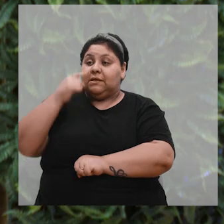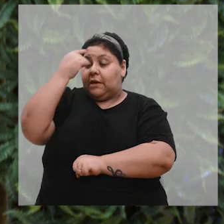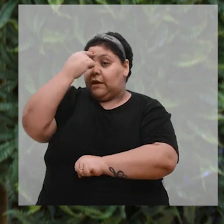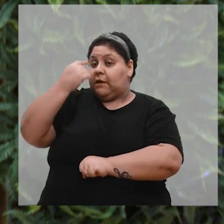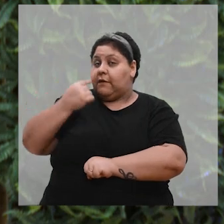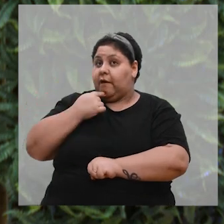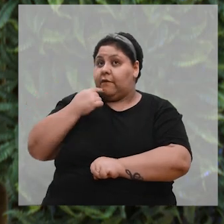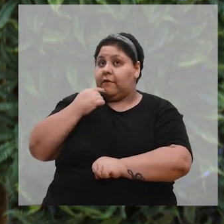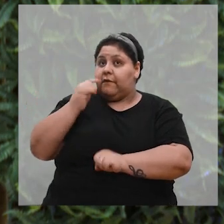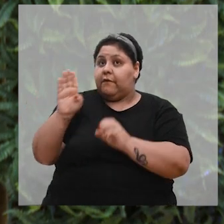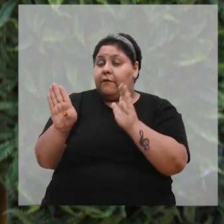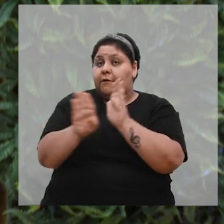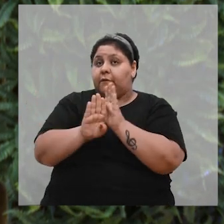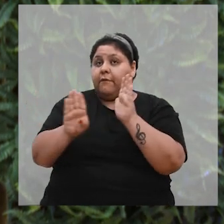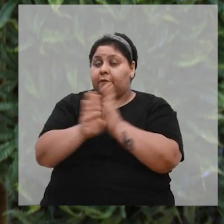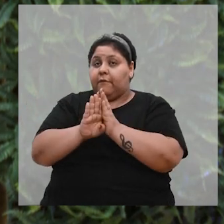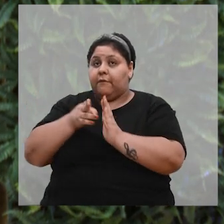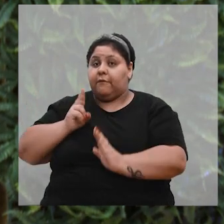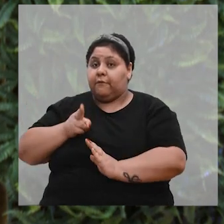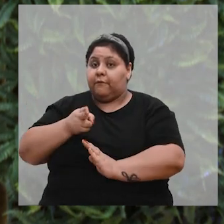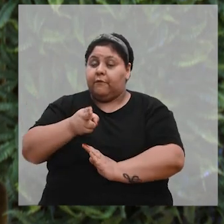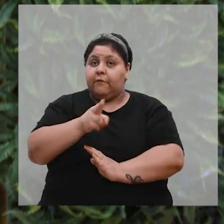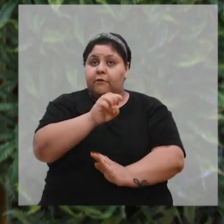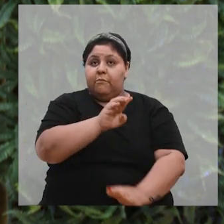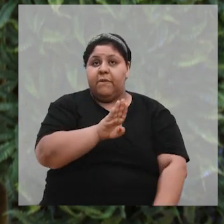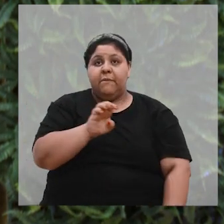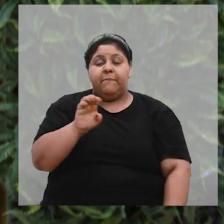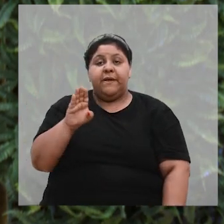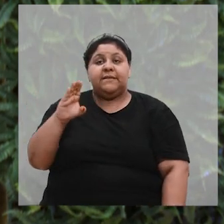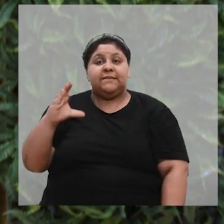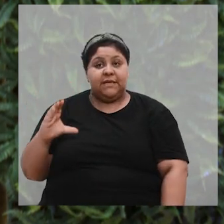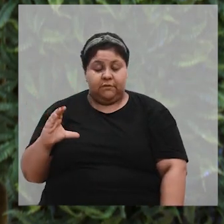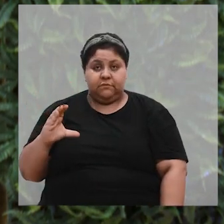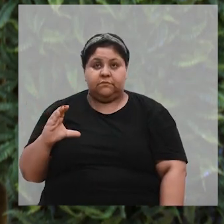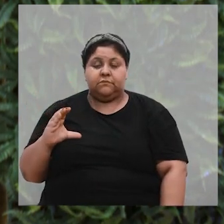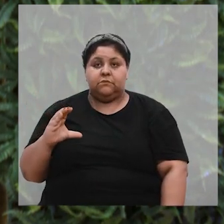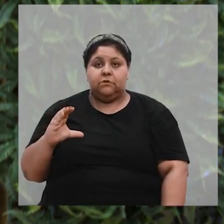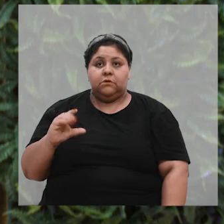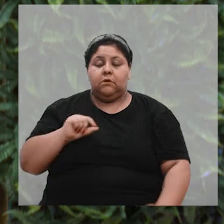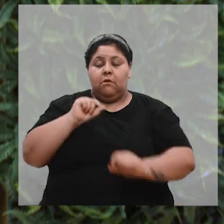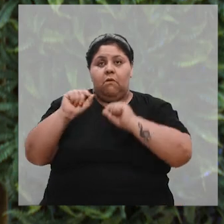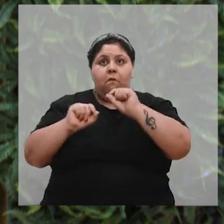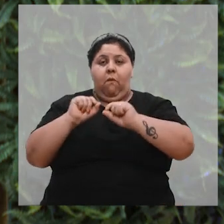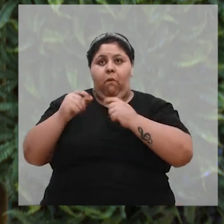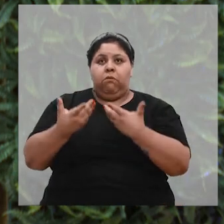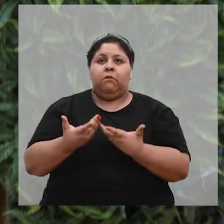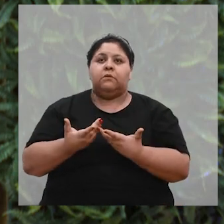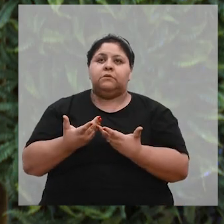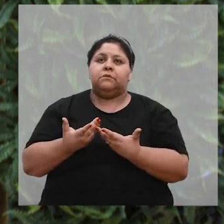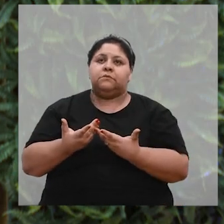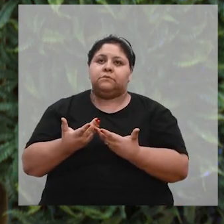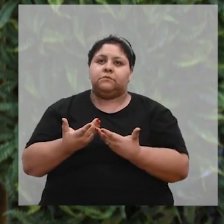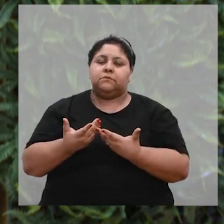perfil que recebe o benefício de prestação continuada, que é o BPC, né, que é para quem